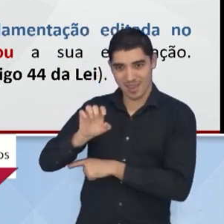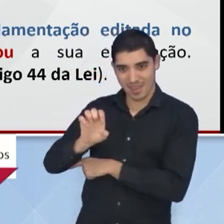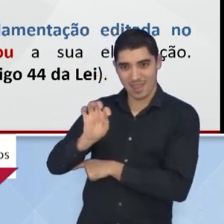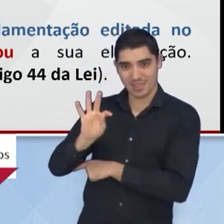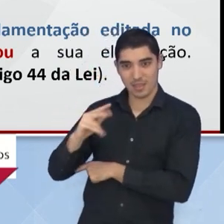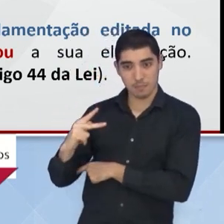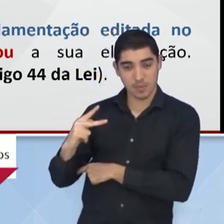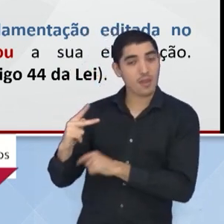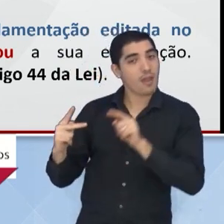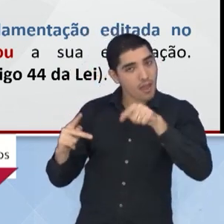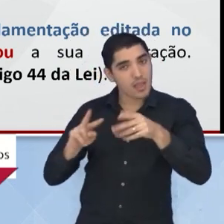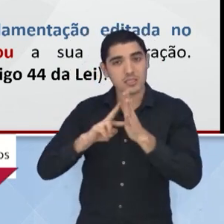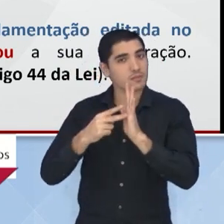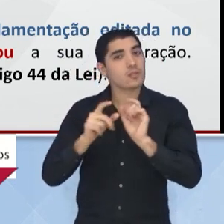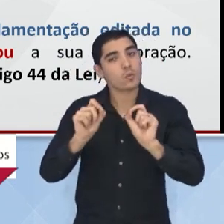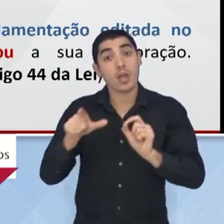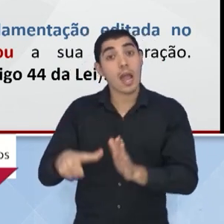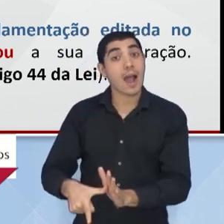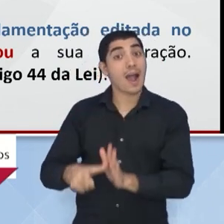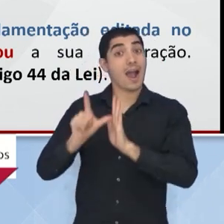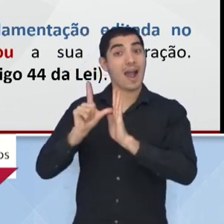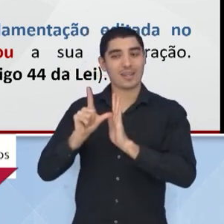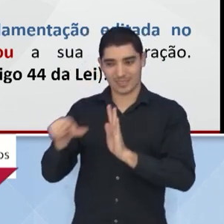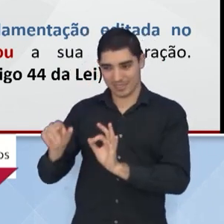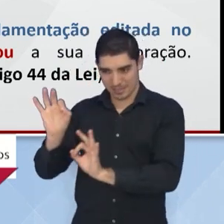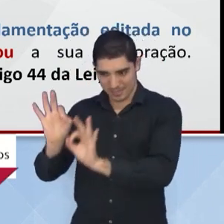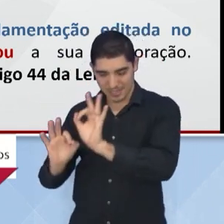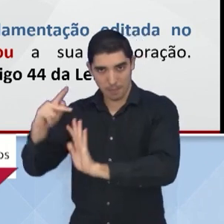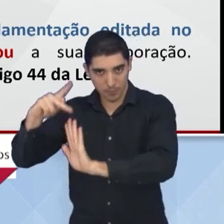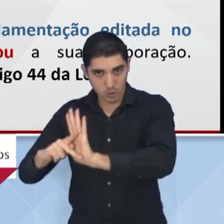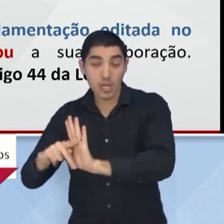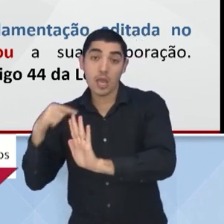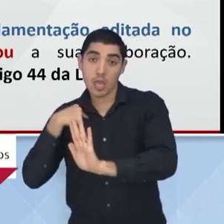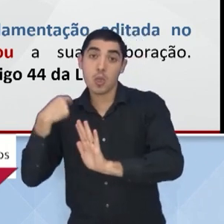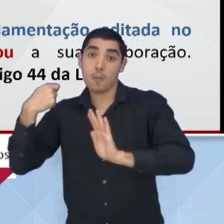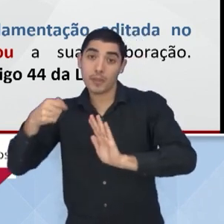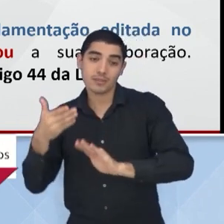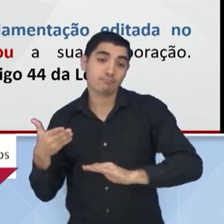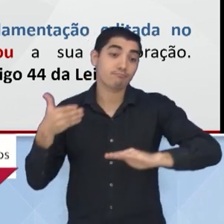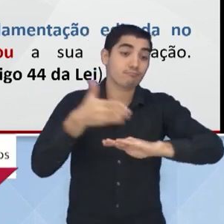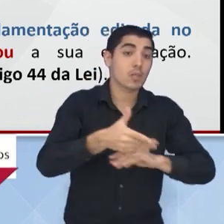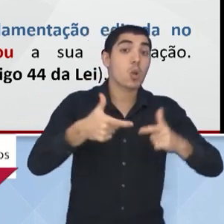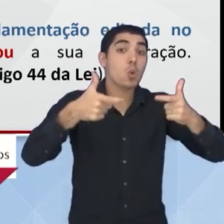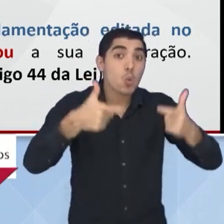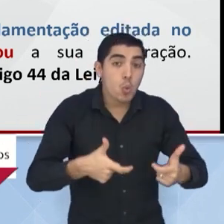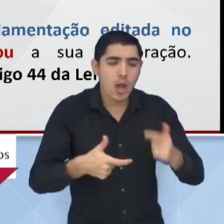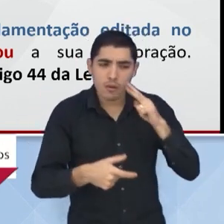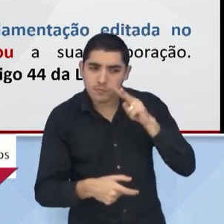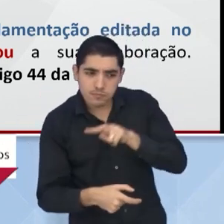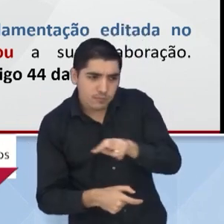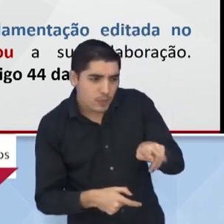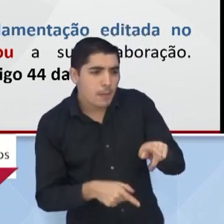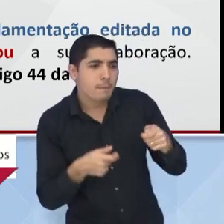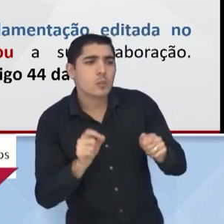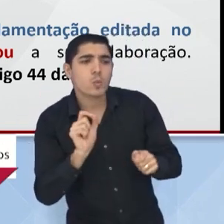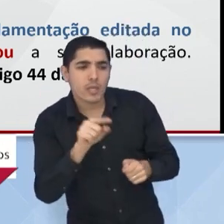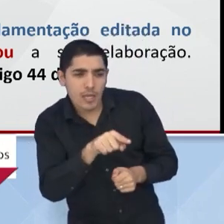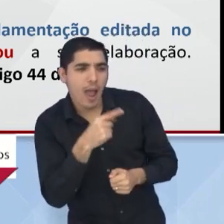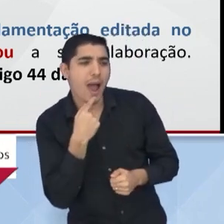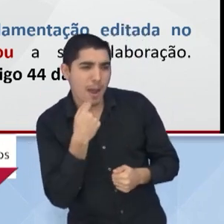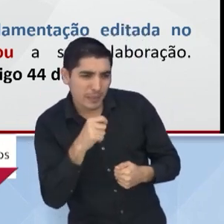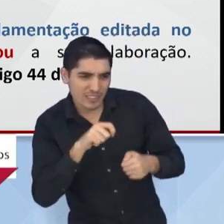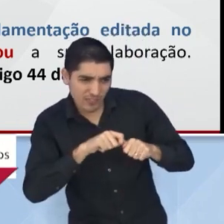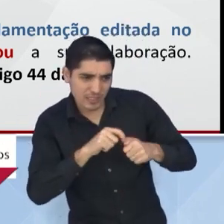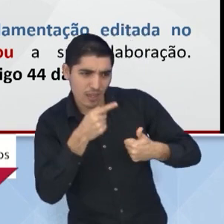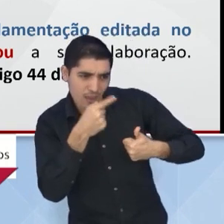resolver esse problema porque a gente precisa antes de elaborar porque o estudo técnico preliminar ele vai subsidiar a elaboração do projeto básico do